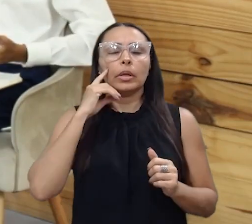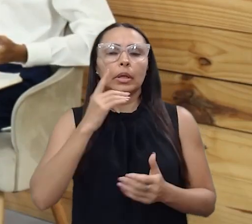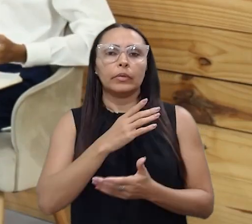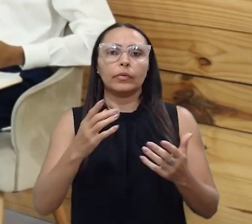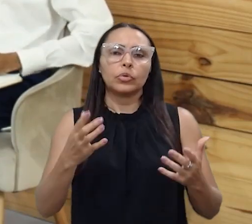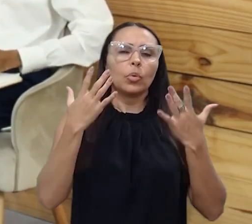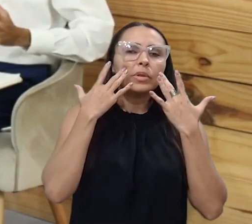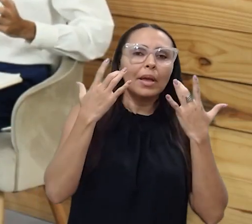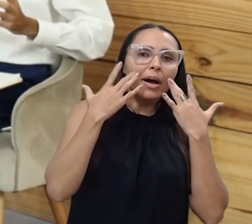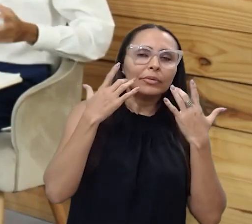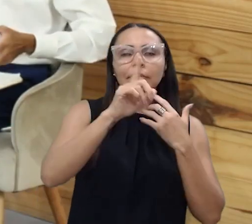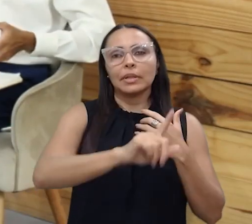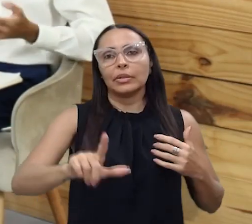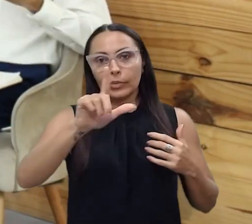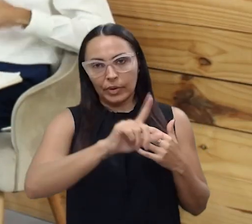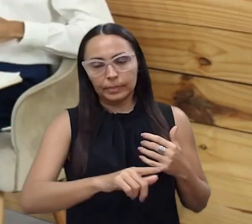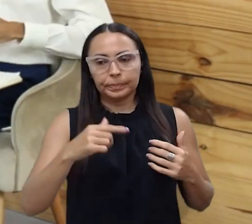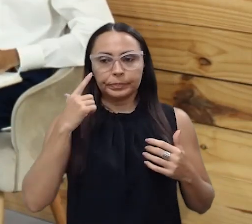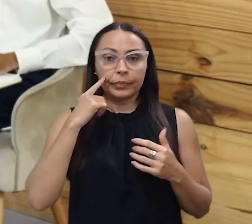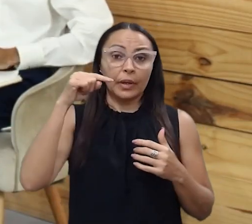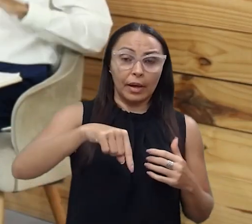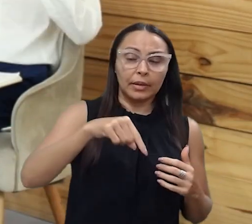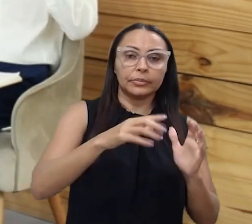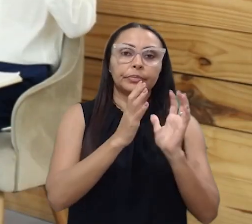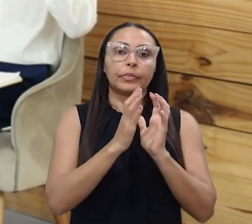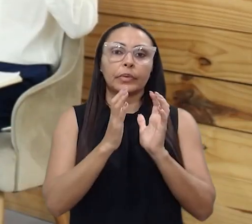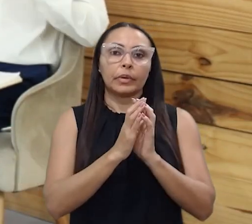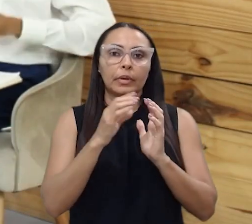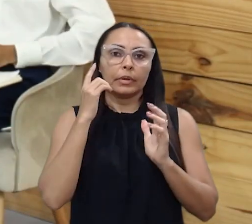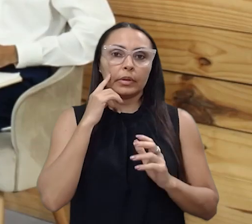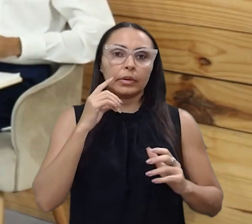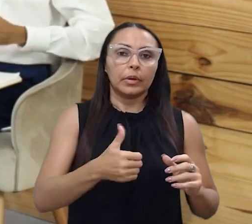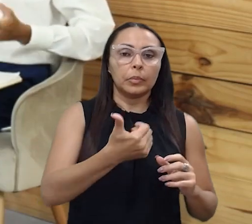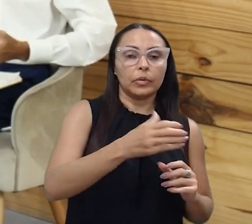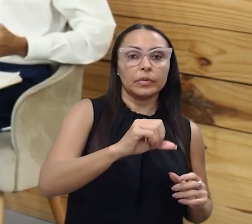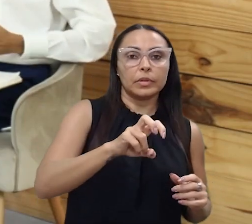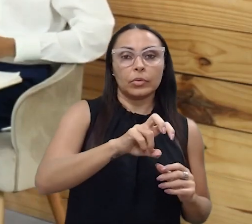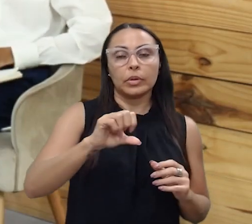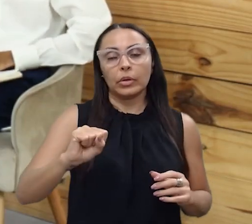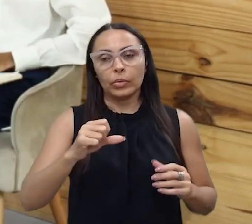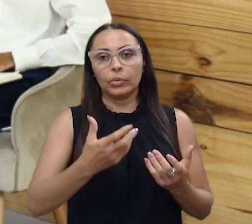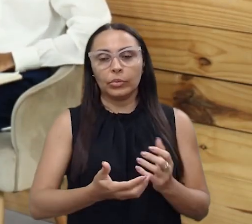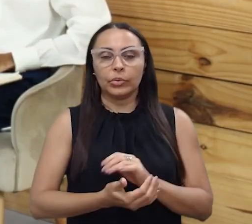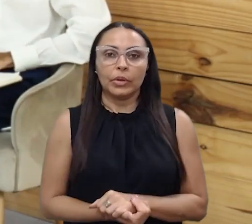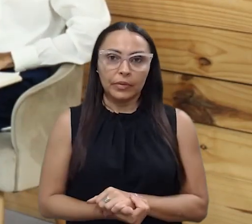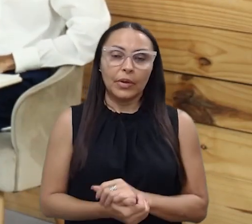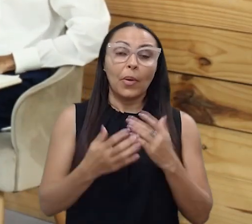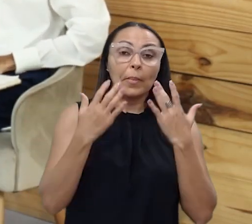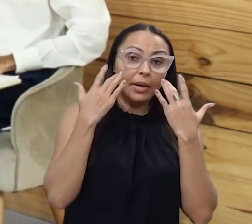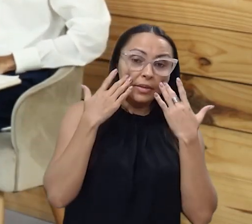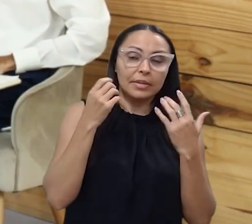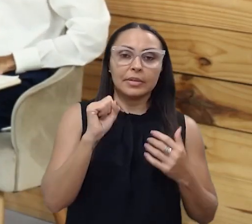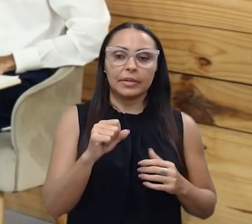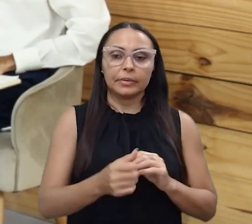de uma peça literária, na verdade de um filme que no Recife, na década em 1958, vira uma peça literária,